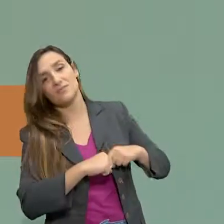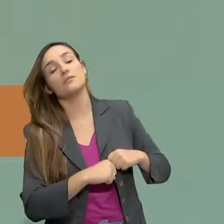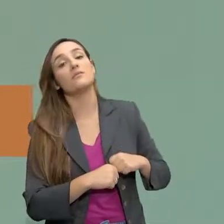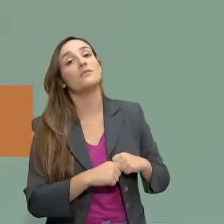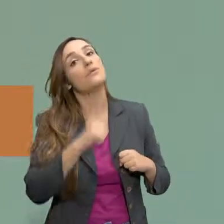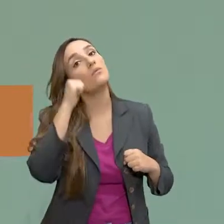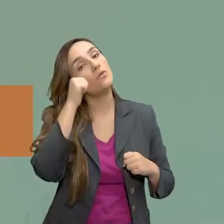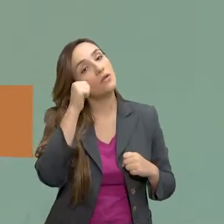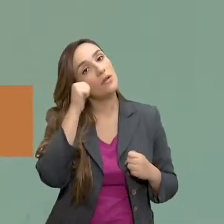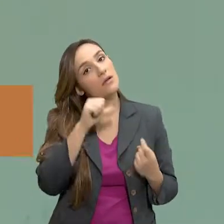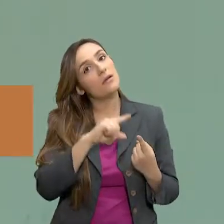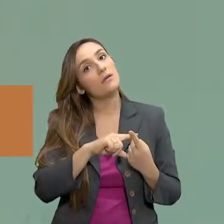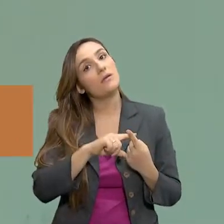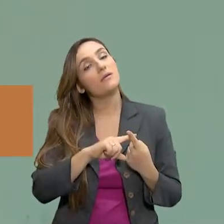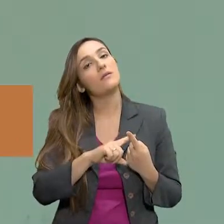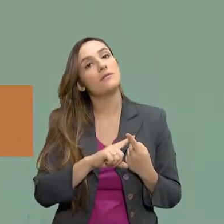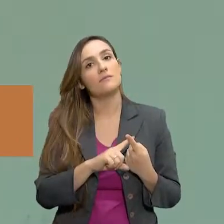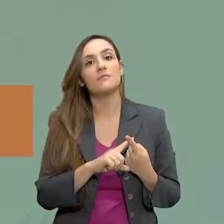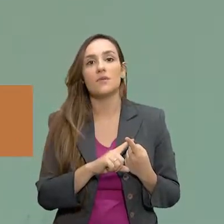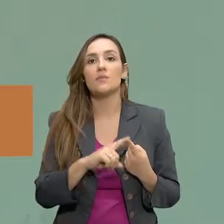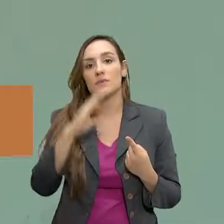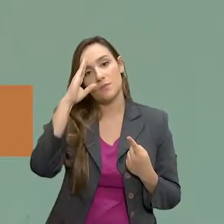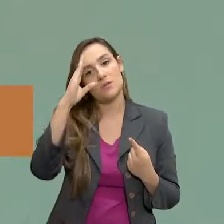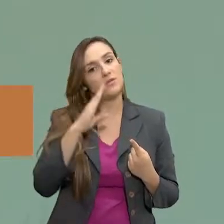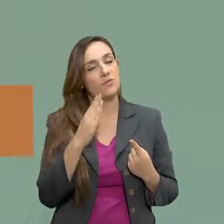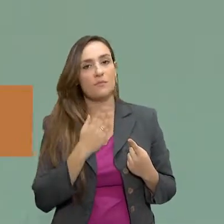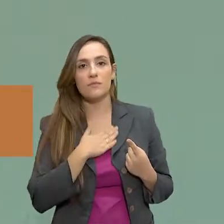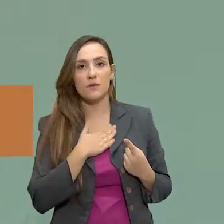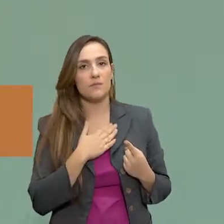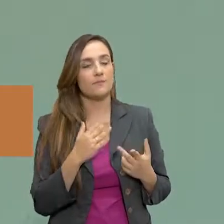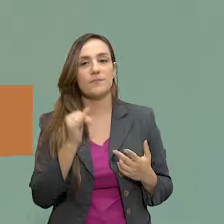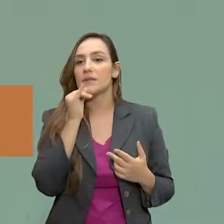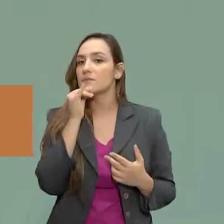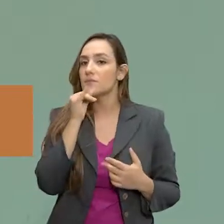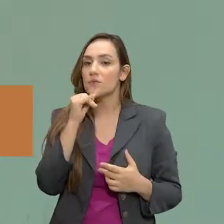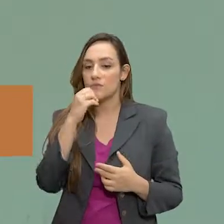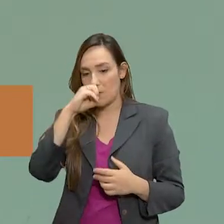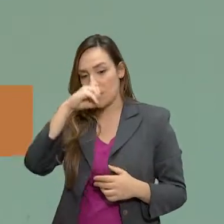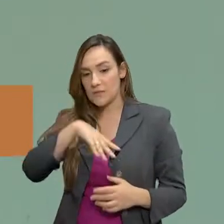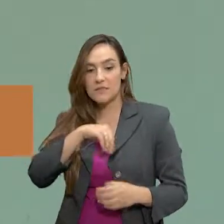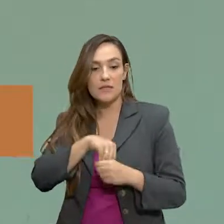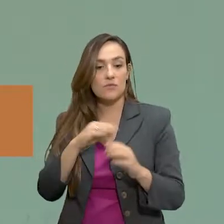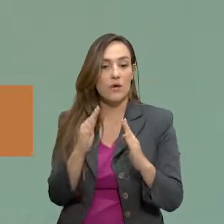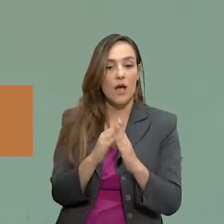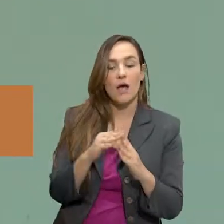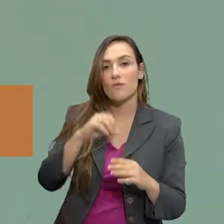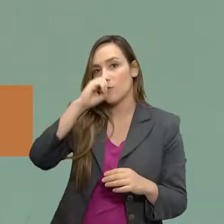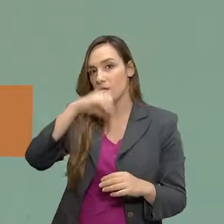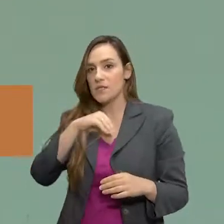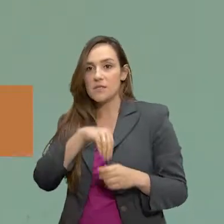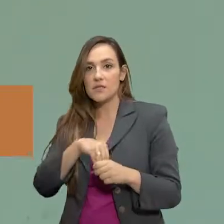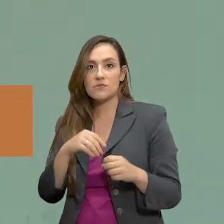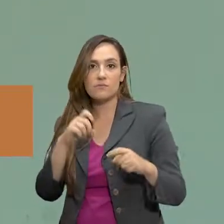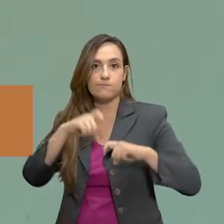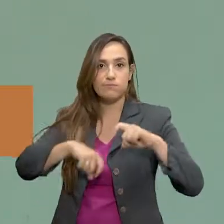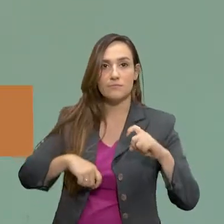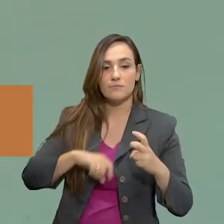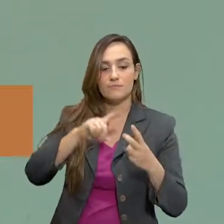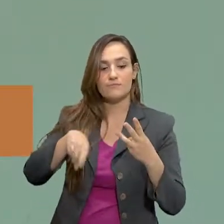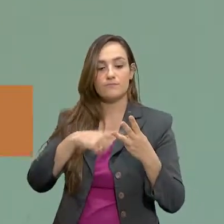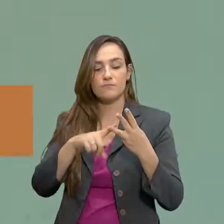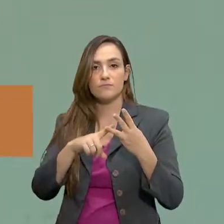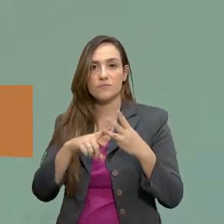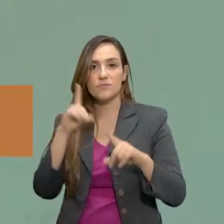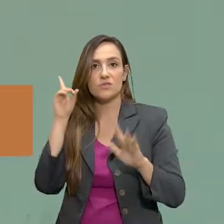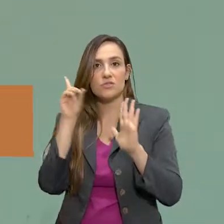violências destinadas a nós mulheres ou principalmente para nós mulheres. Então eu posso falar da violência doméstica, eu posso falar da violência